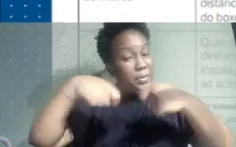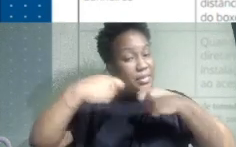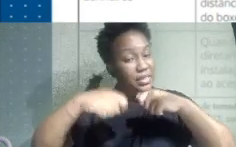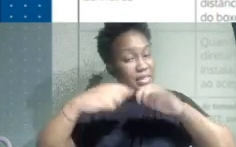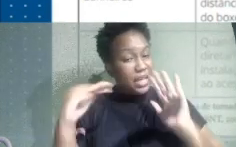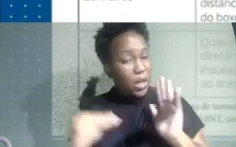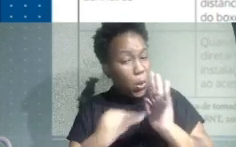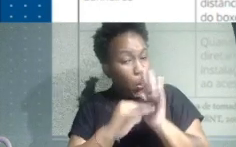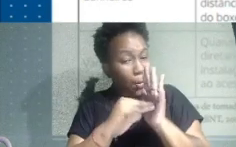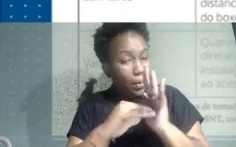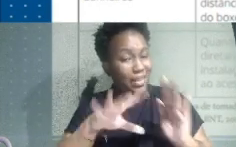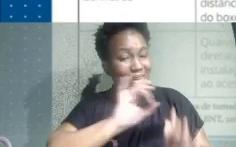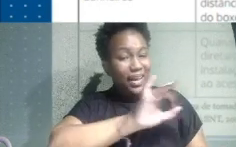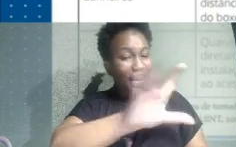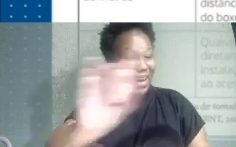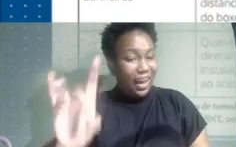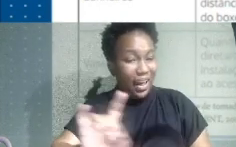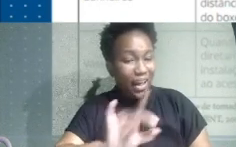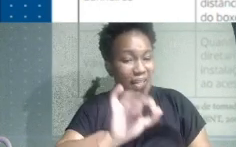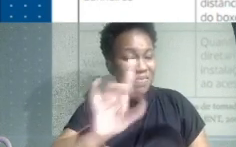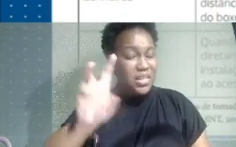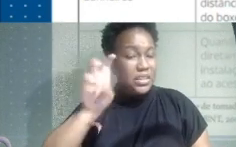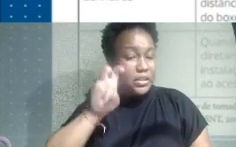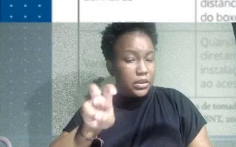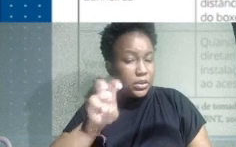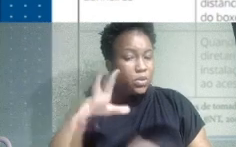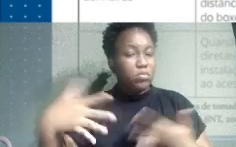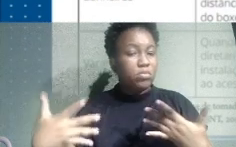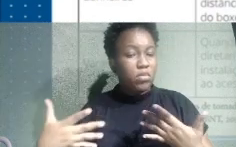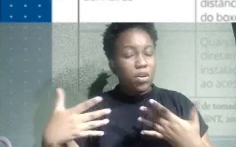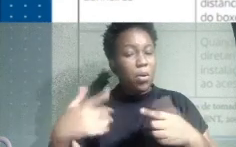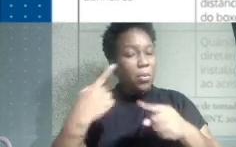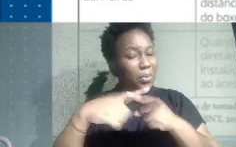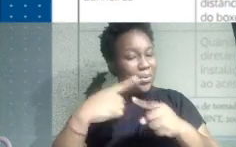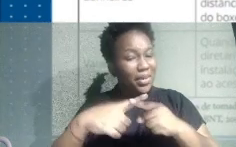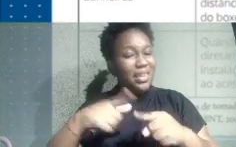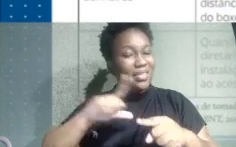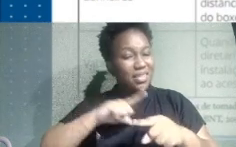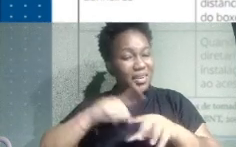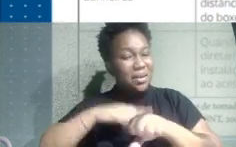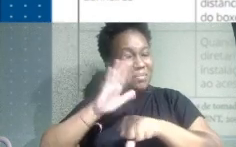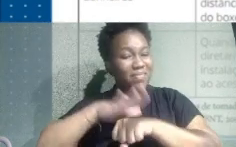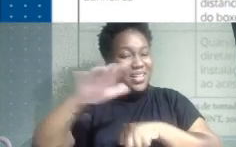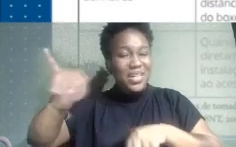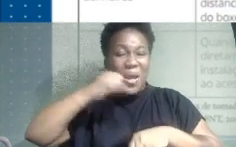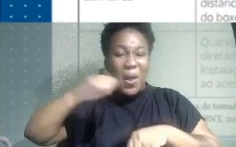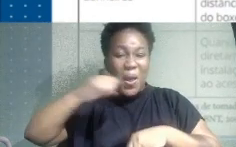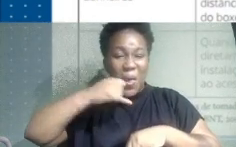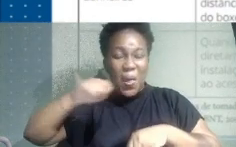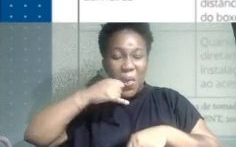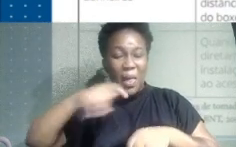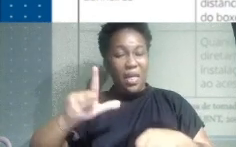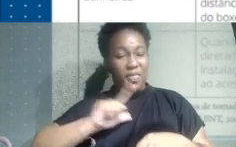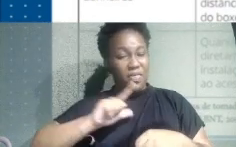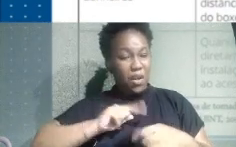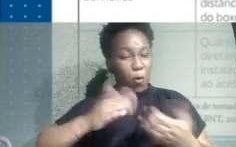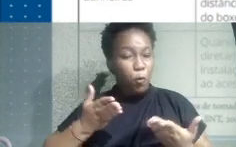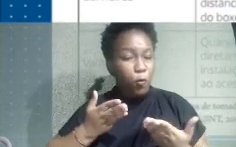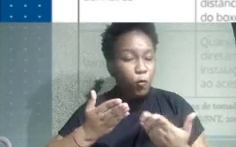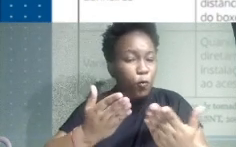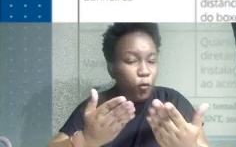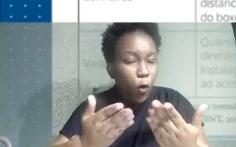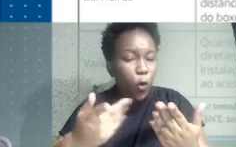Na cozinha, não. A cada 3,5. Por quê? Porque eu tenho mais equipamentos elétricos na cozinha. De repente tem lá um forno, um micro-ondas,